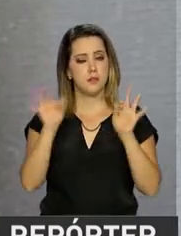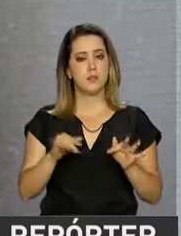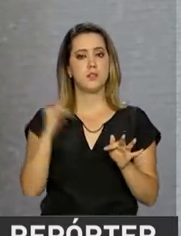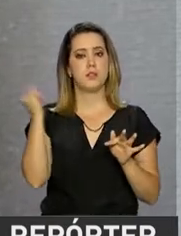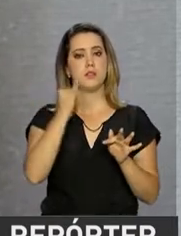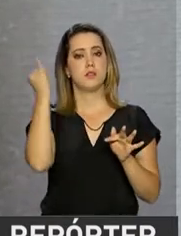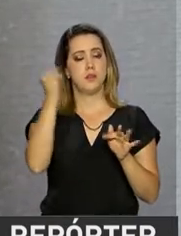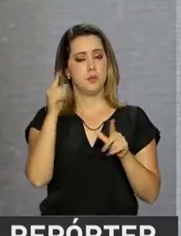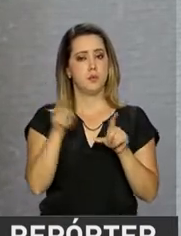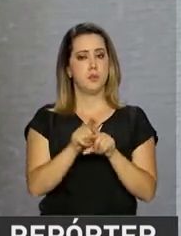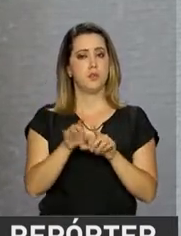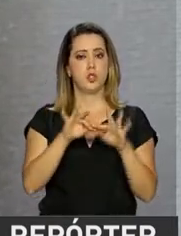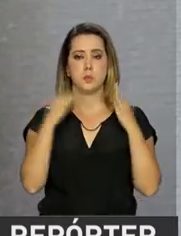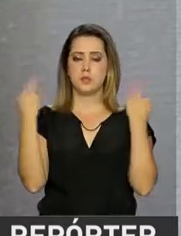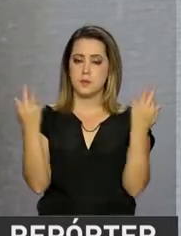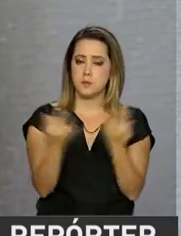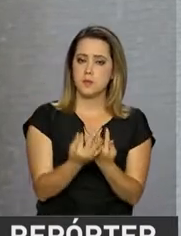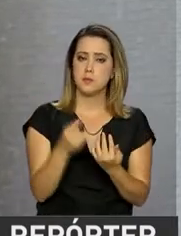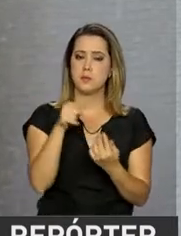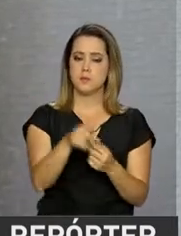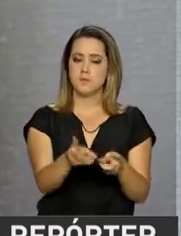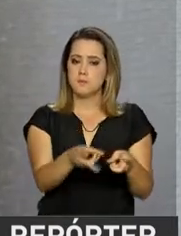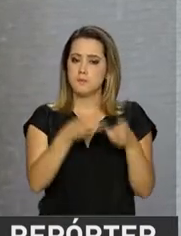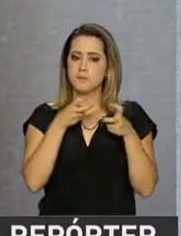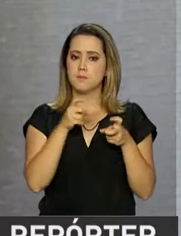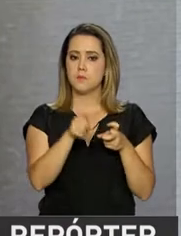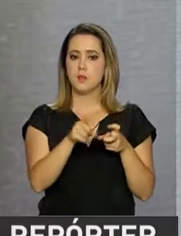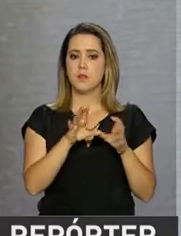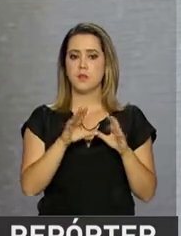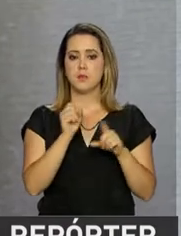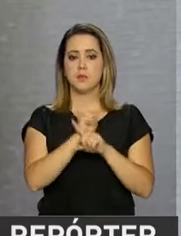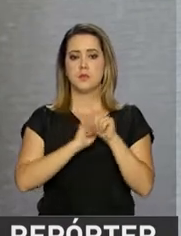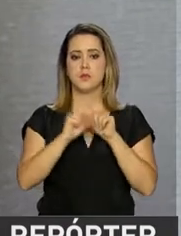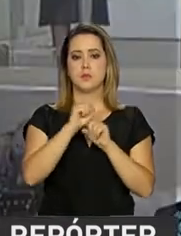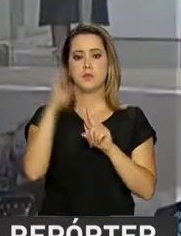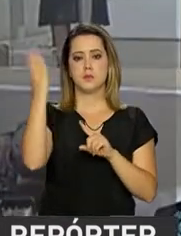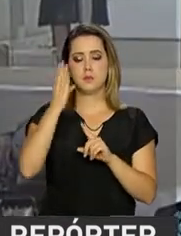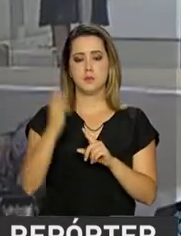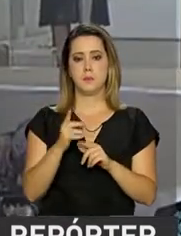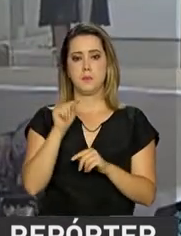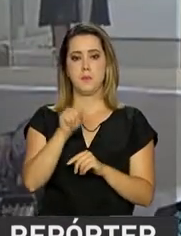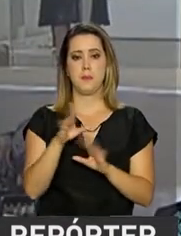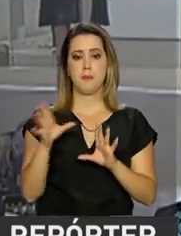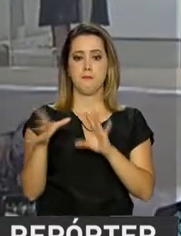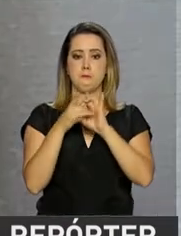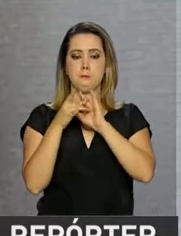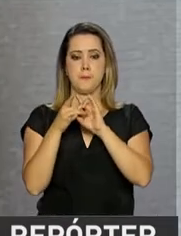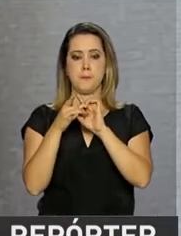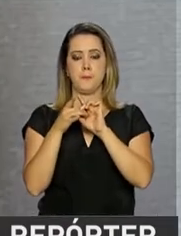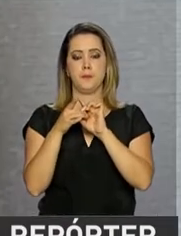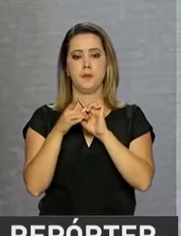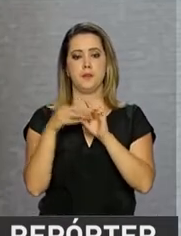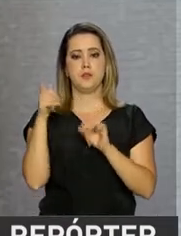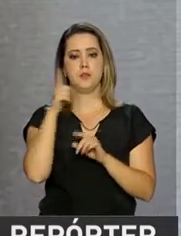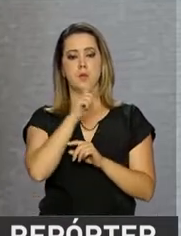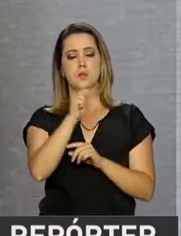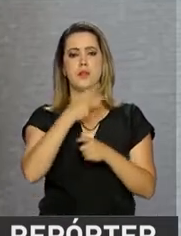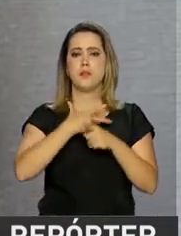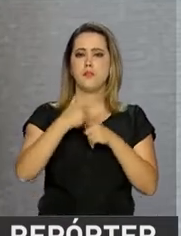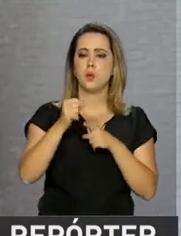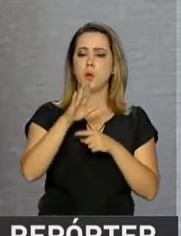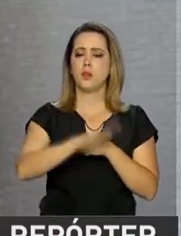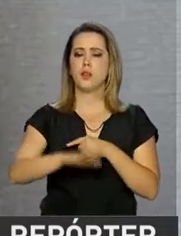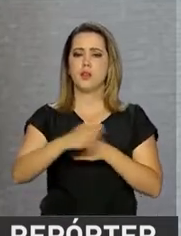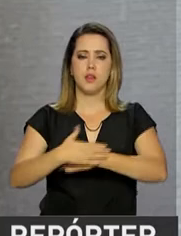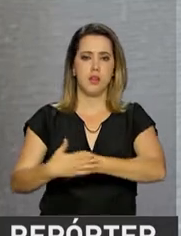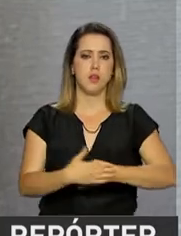famílias contempladas em última análise para a sociedade brasileira com essa parceria ganha a criança à